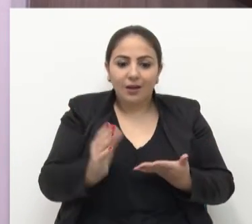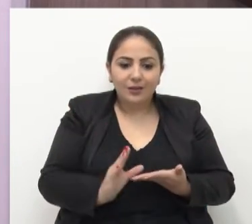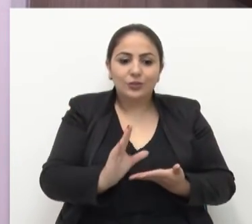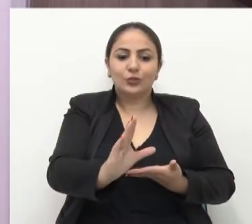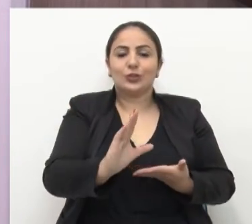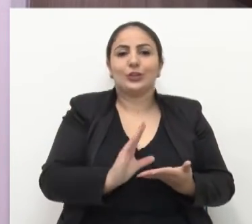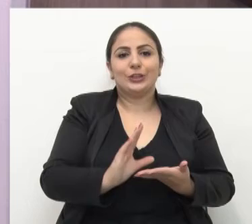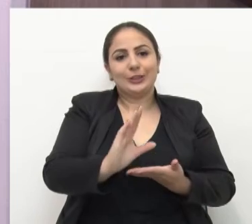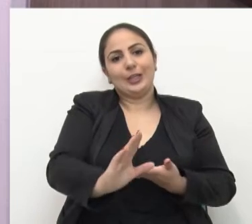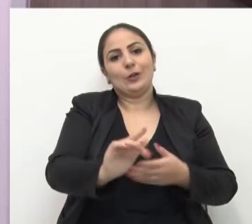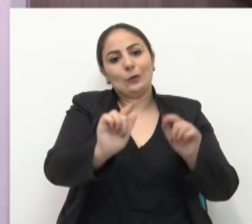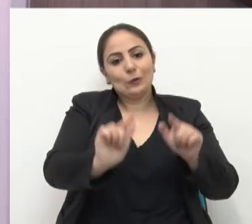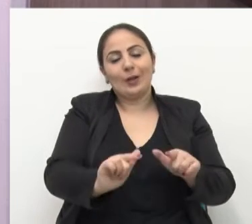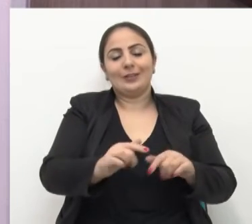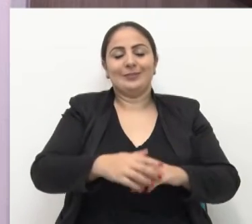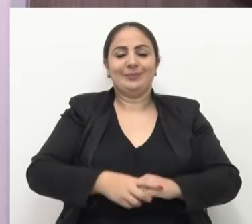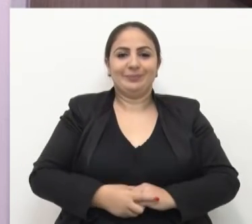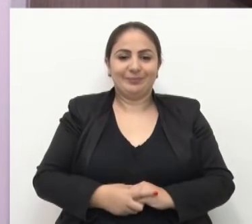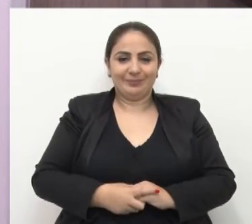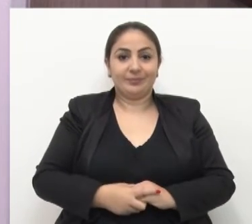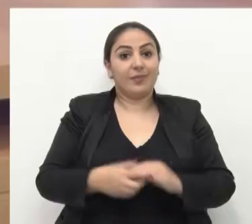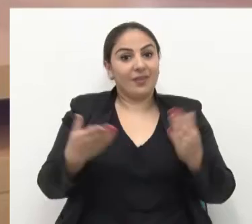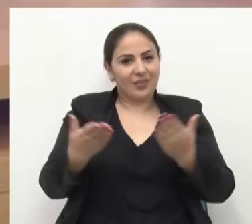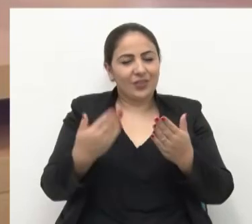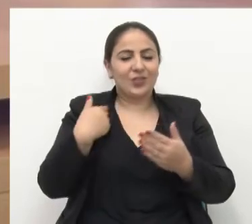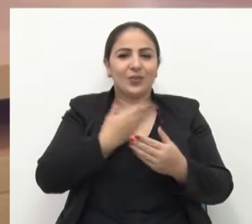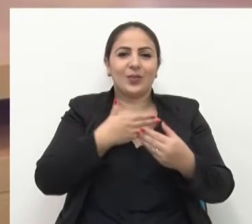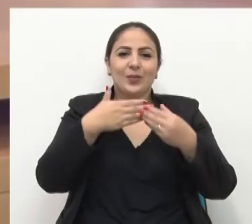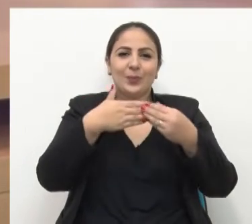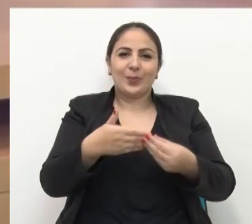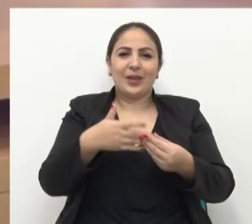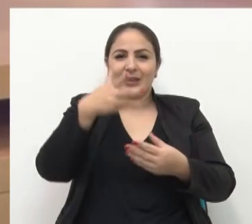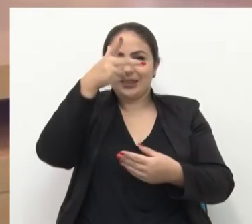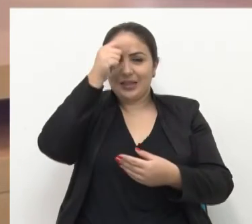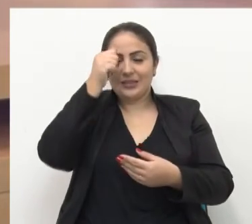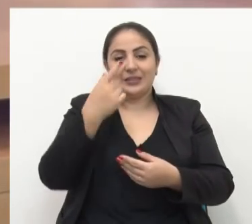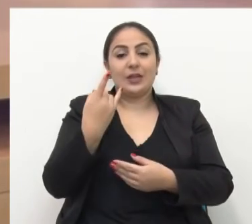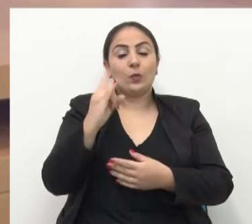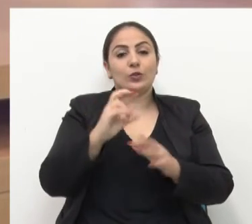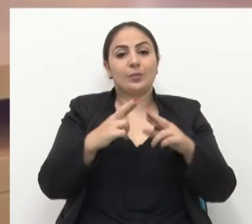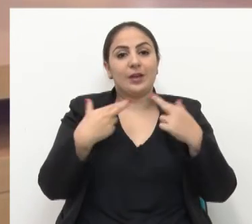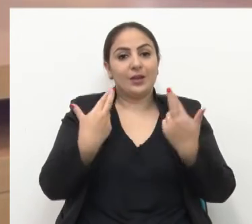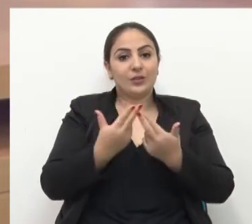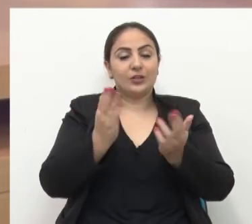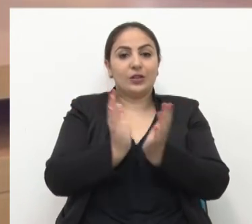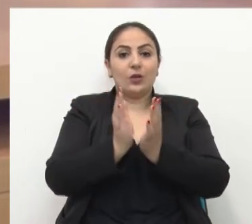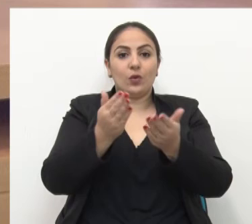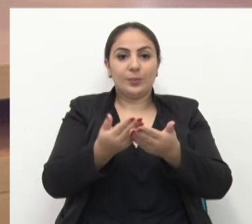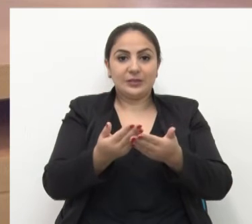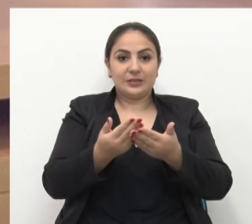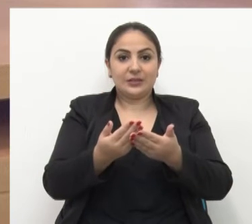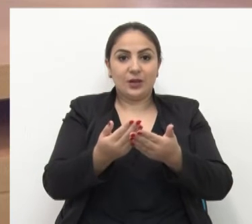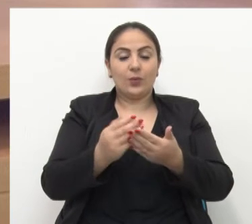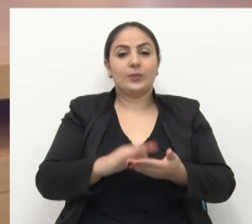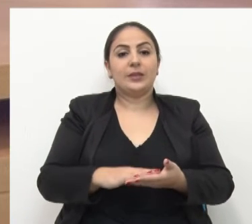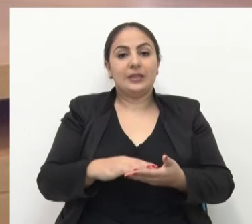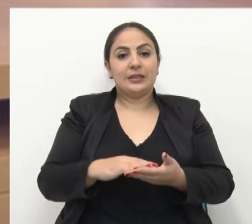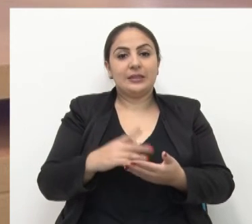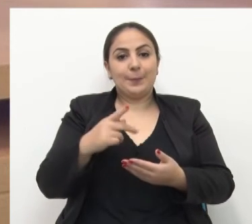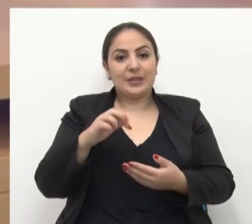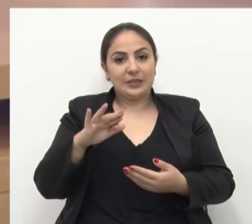está sendo aplicado é esses recursos agora vamos acompanhar um balanço da última reunião da comissão de patrimônio